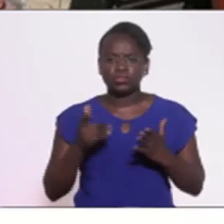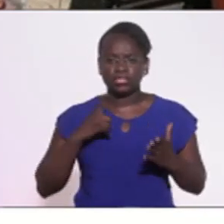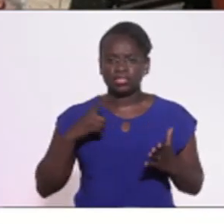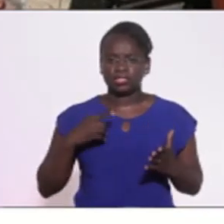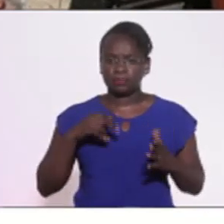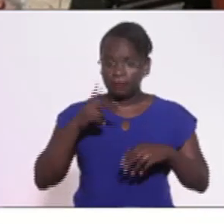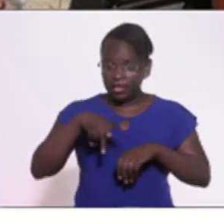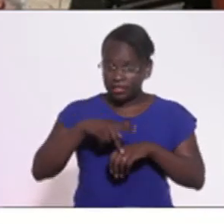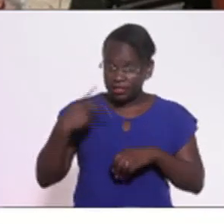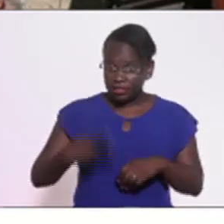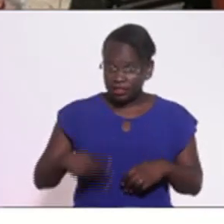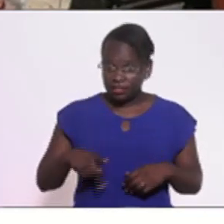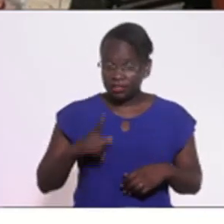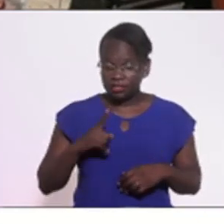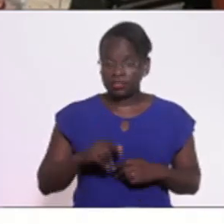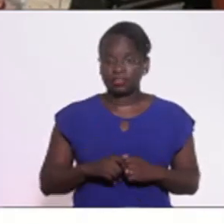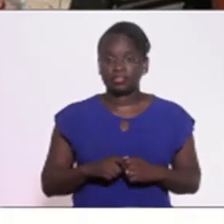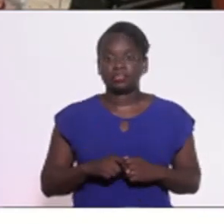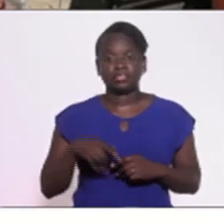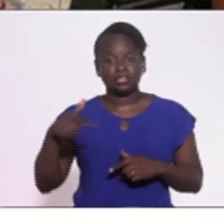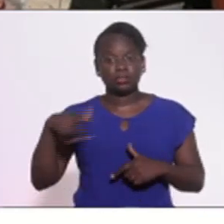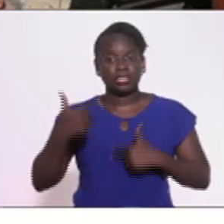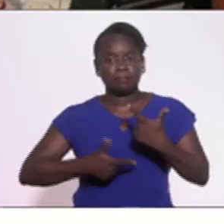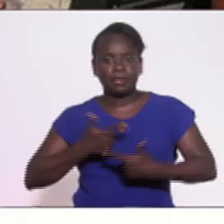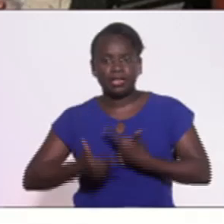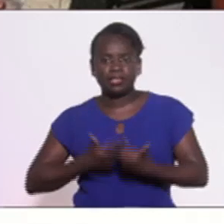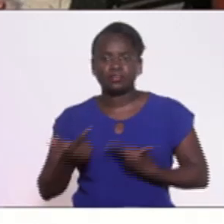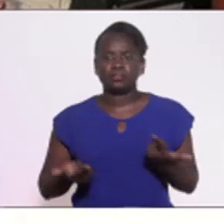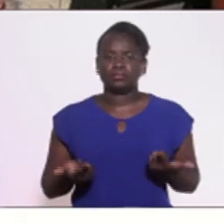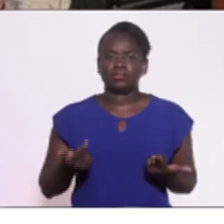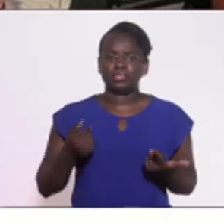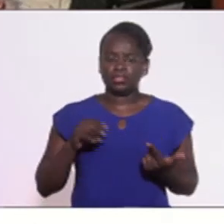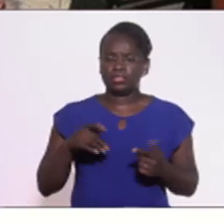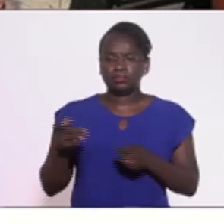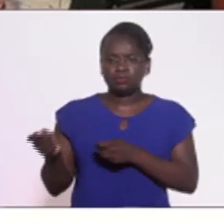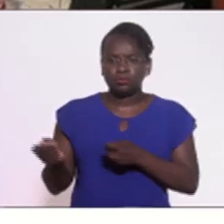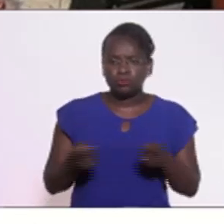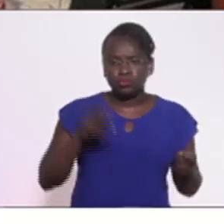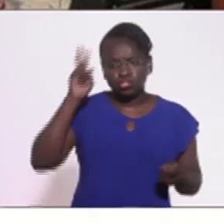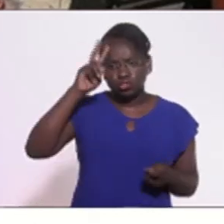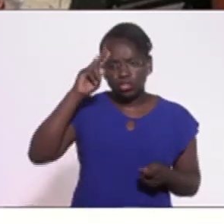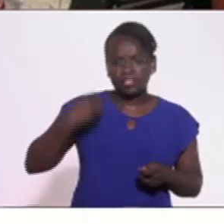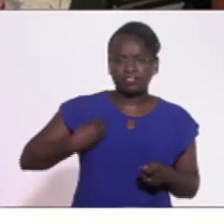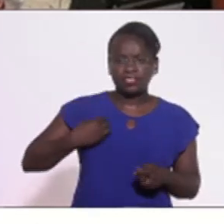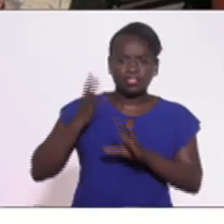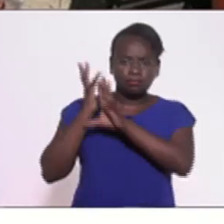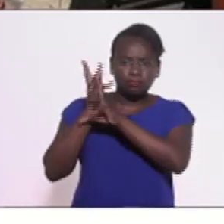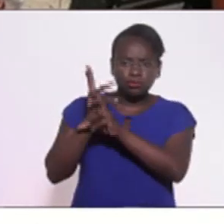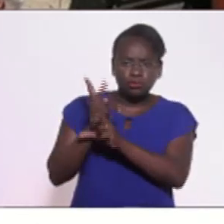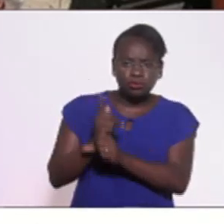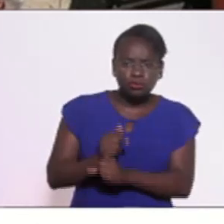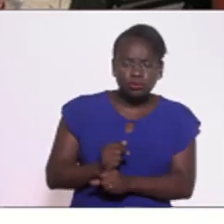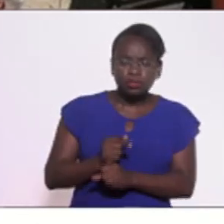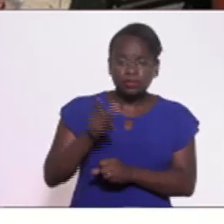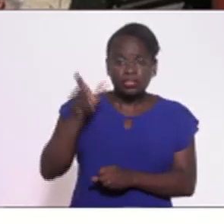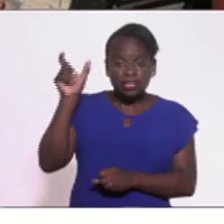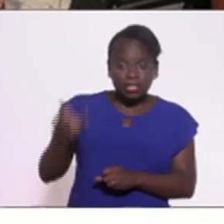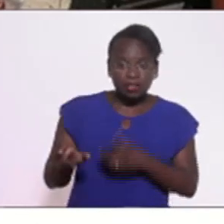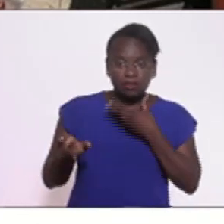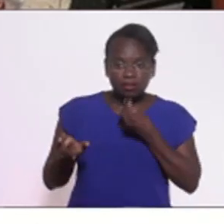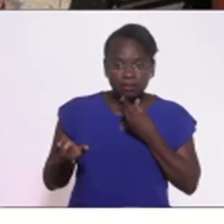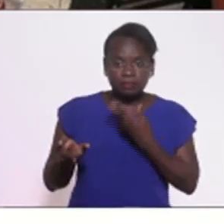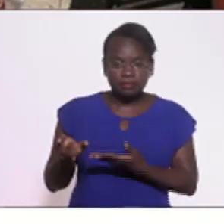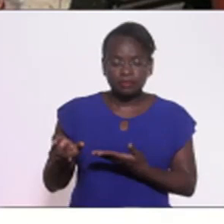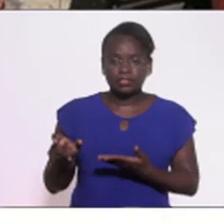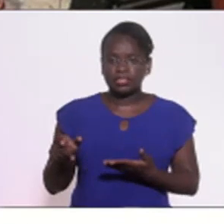nesse país, pelo seu trabalho, pela sua trajetória, pelo homem que você é.